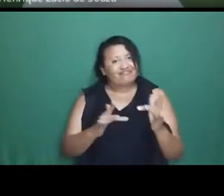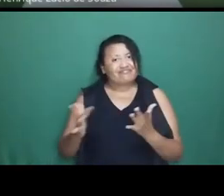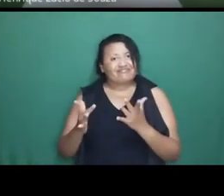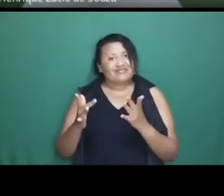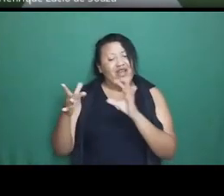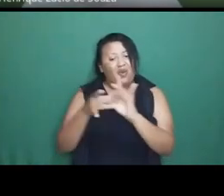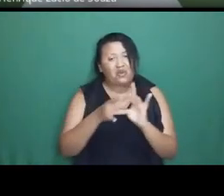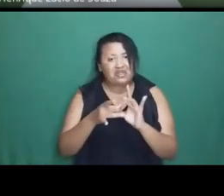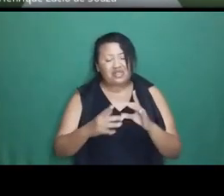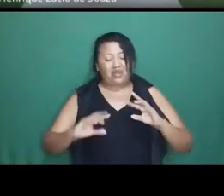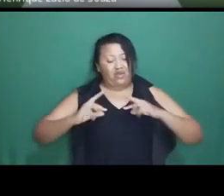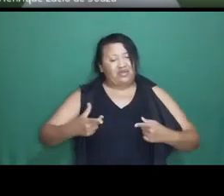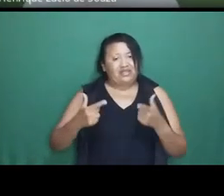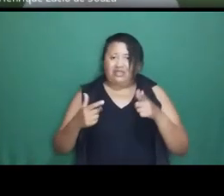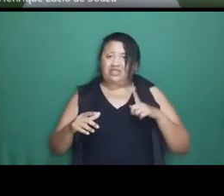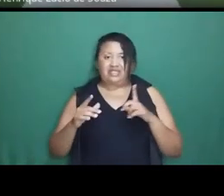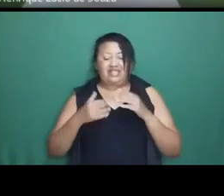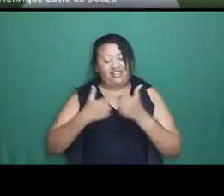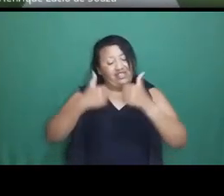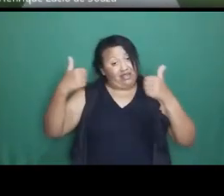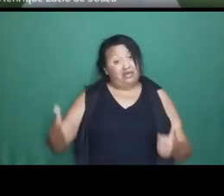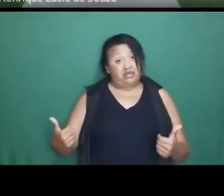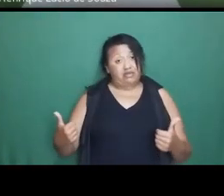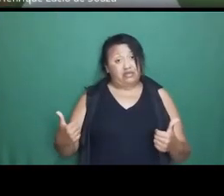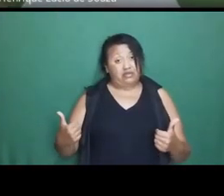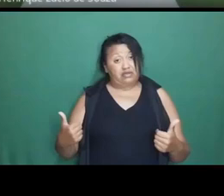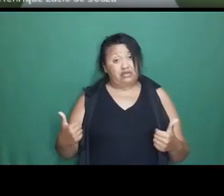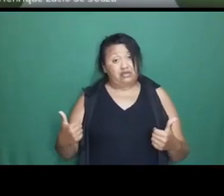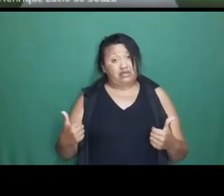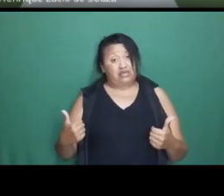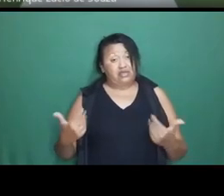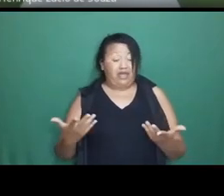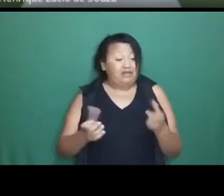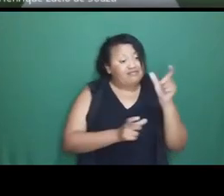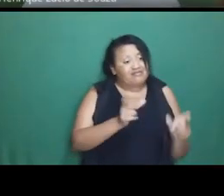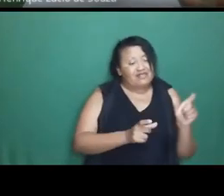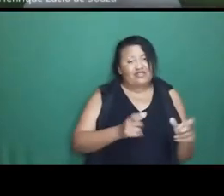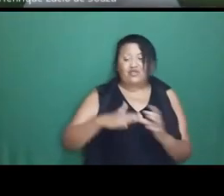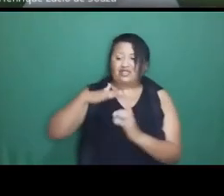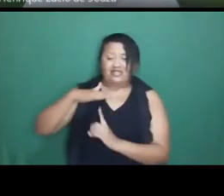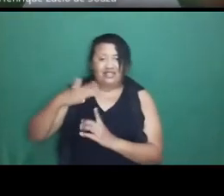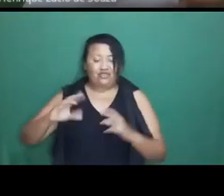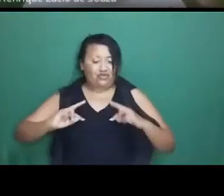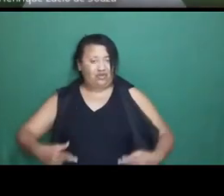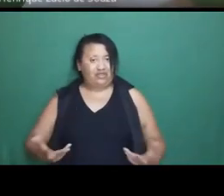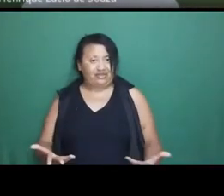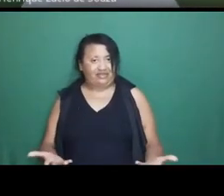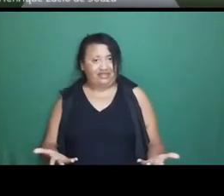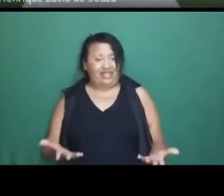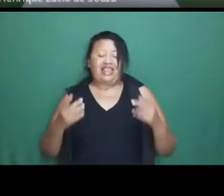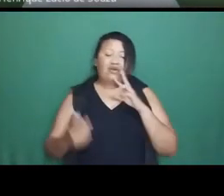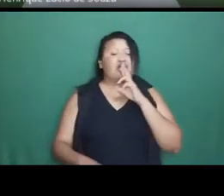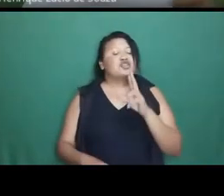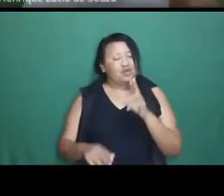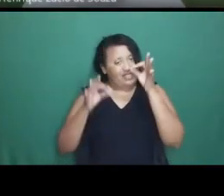então não existe esse afastamento entre indivíduos e deles então é essa